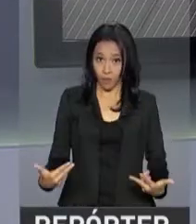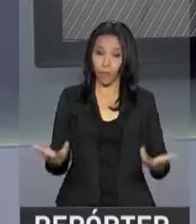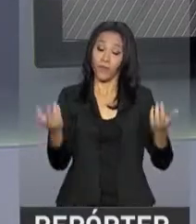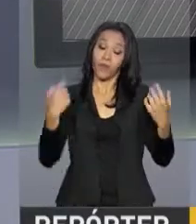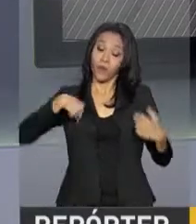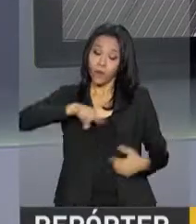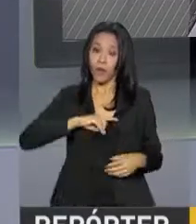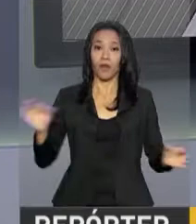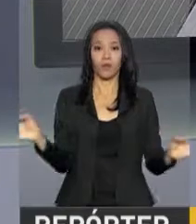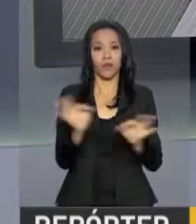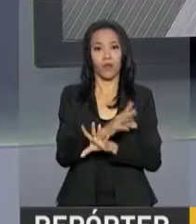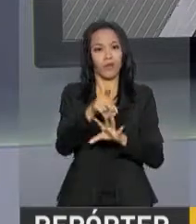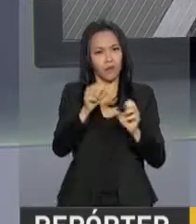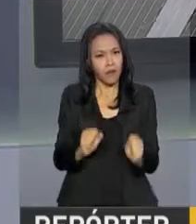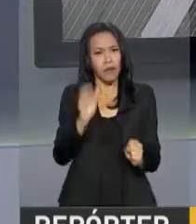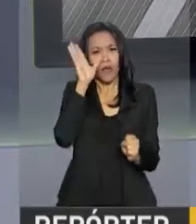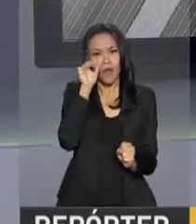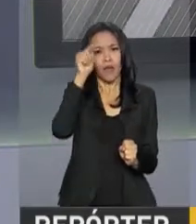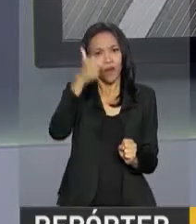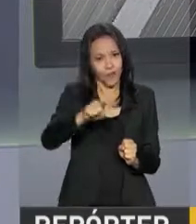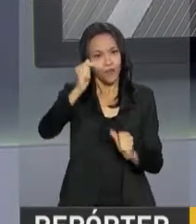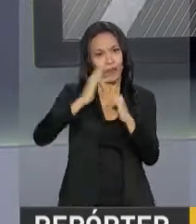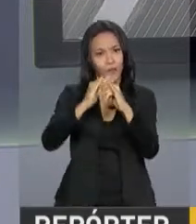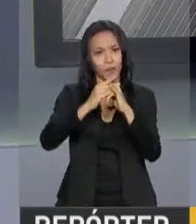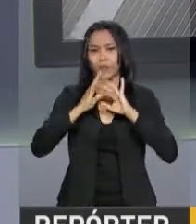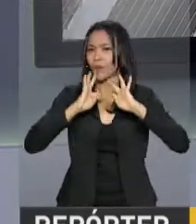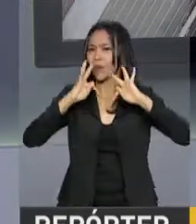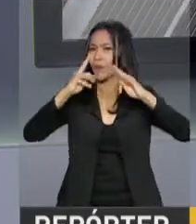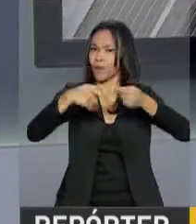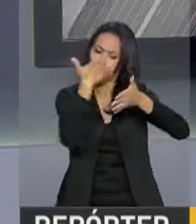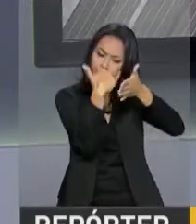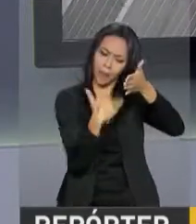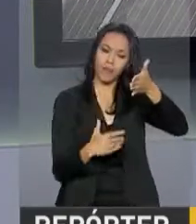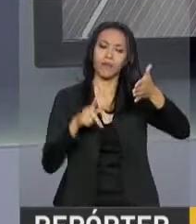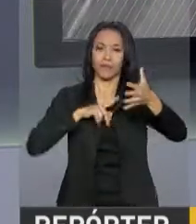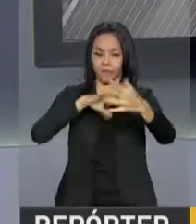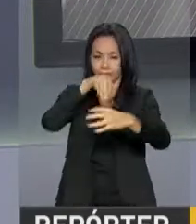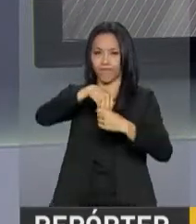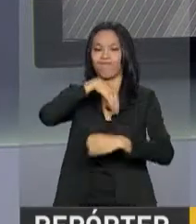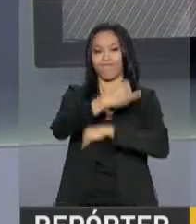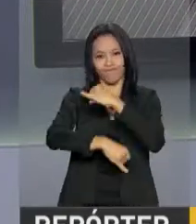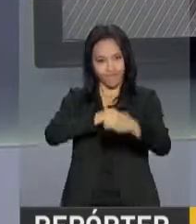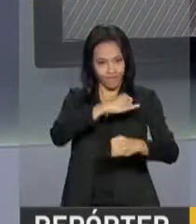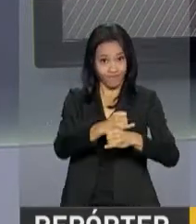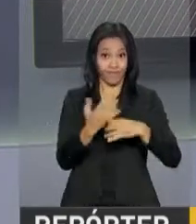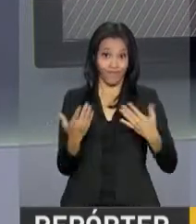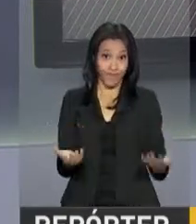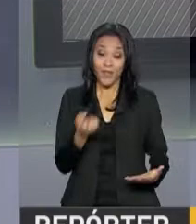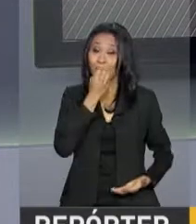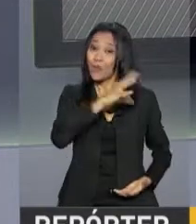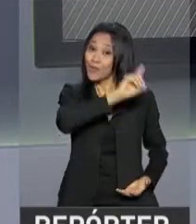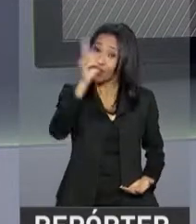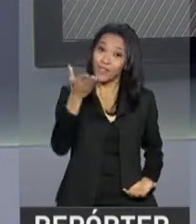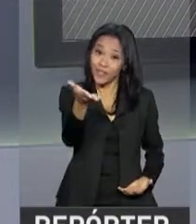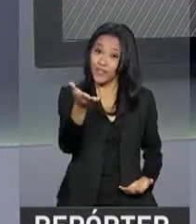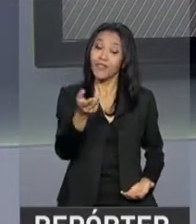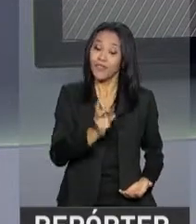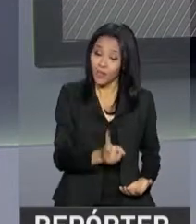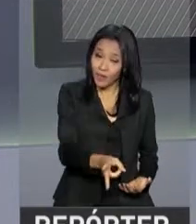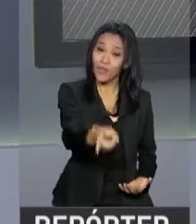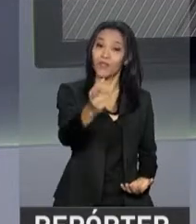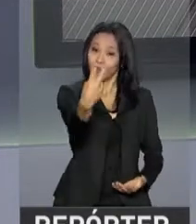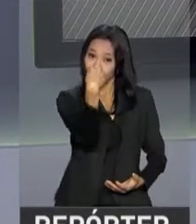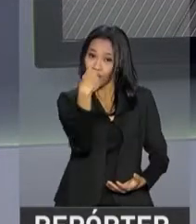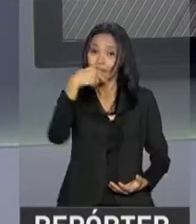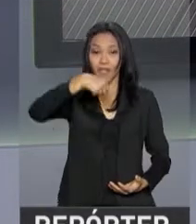aqui você pode rever as reportagens no youtube e toda a programação também está na nossa página na internet bom dia pra você e continue com a